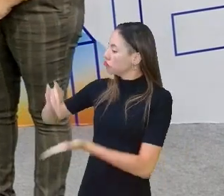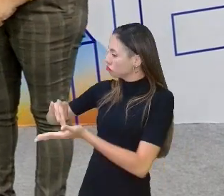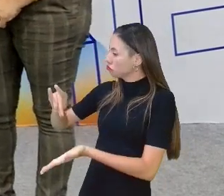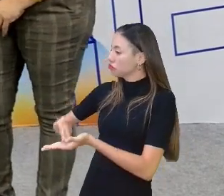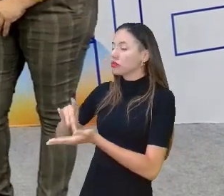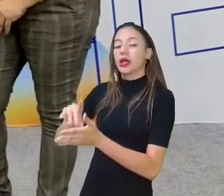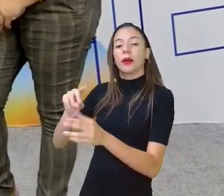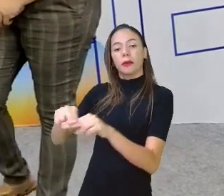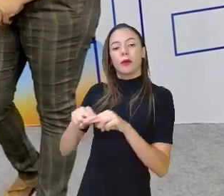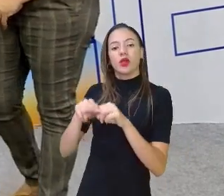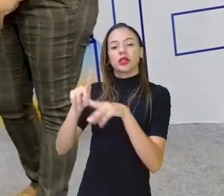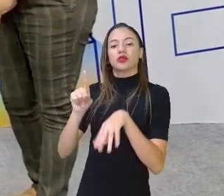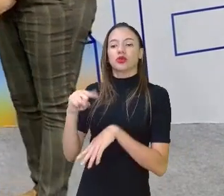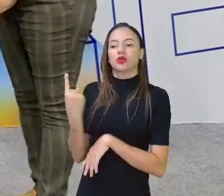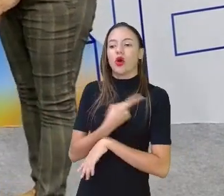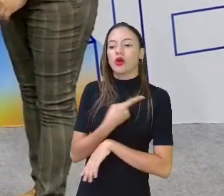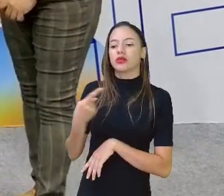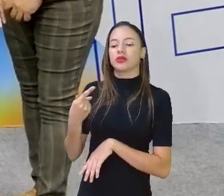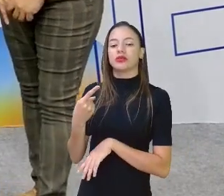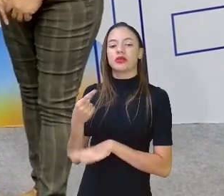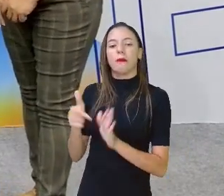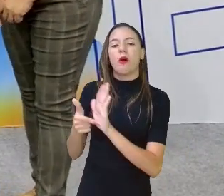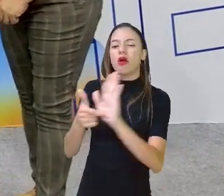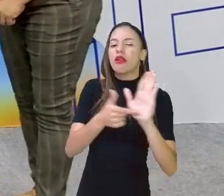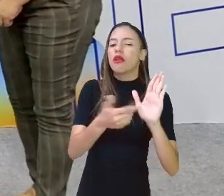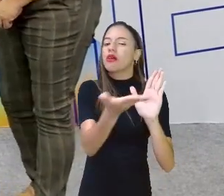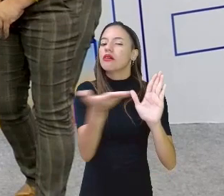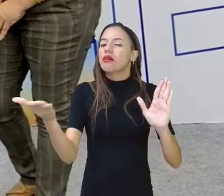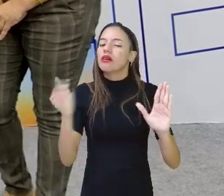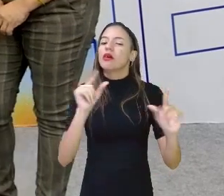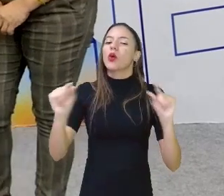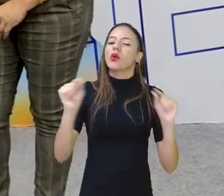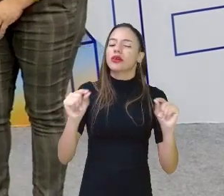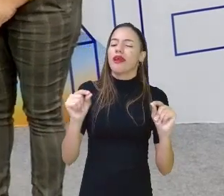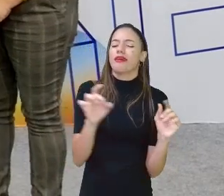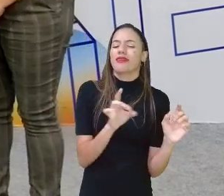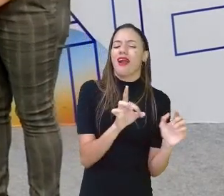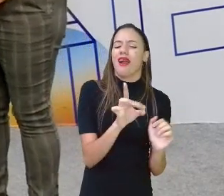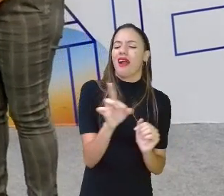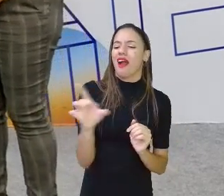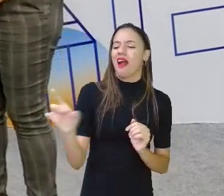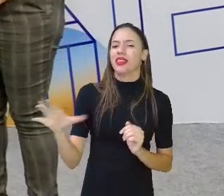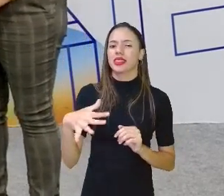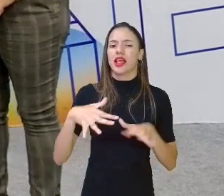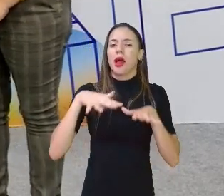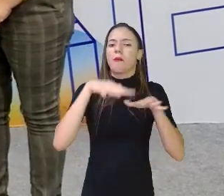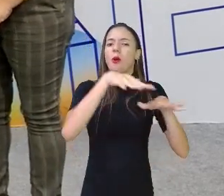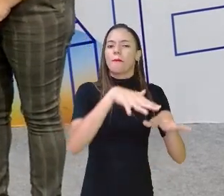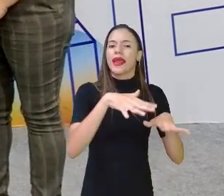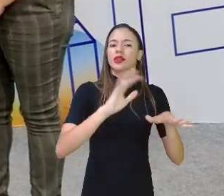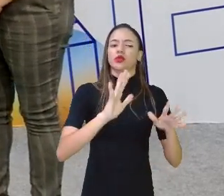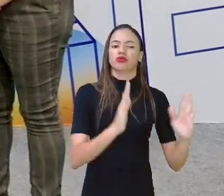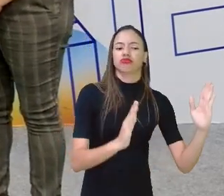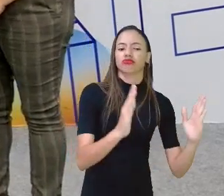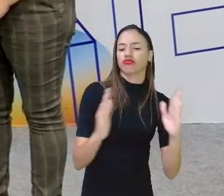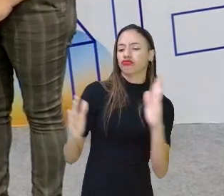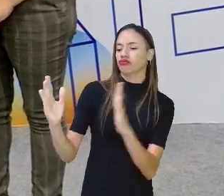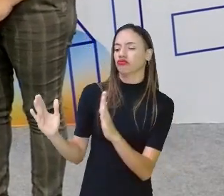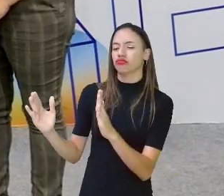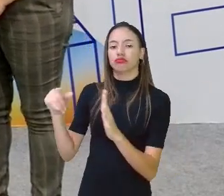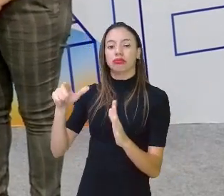gente trabalha com vocês, mostrando cada movimento relacionado